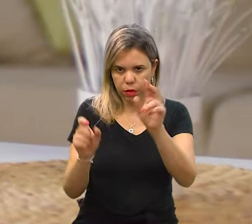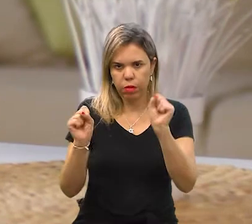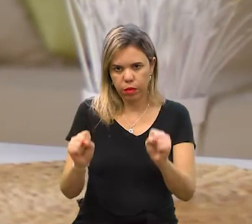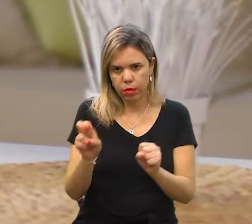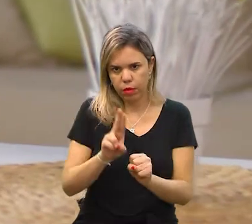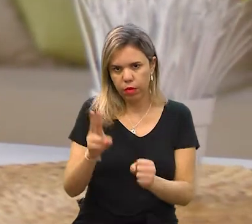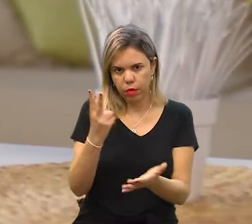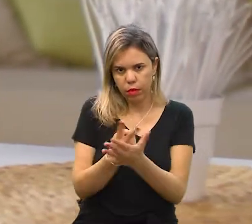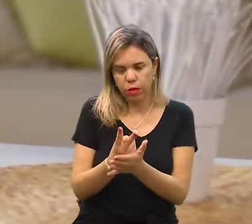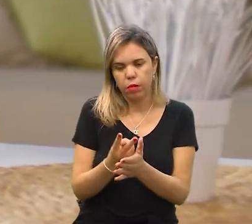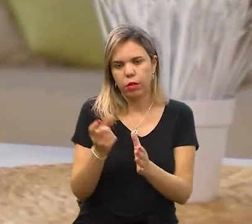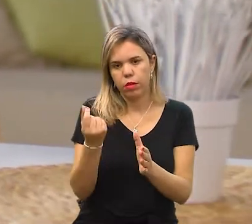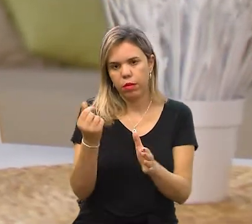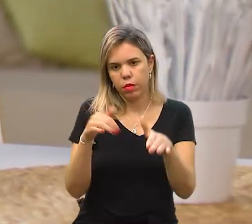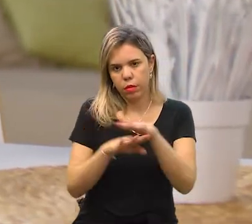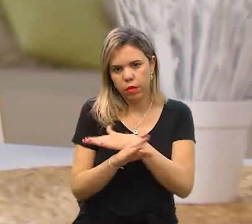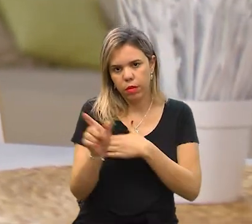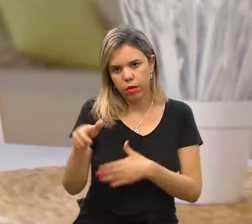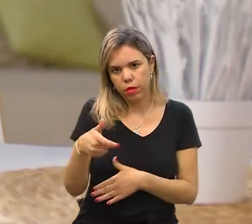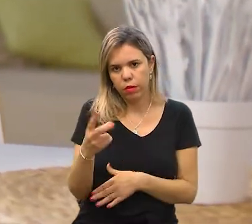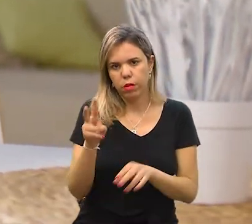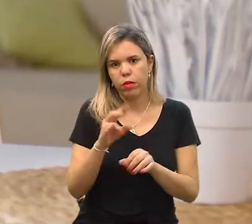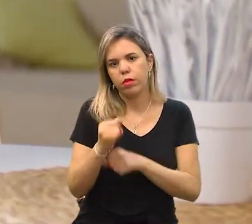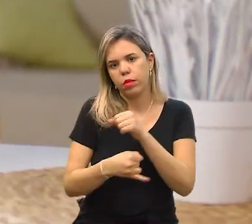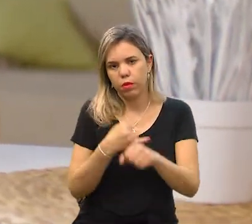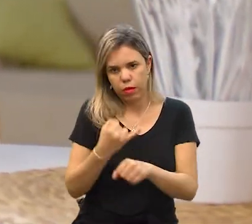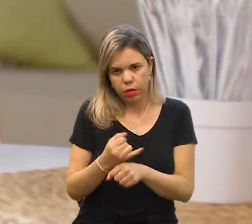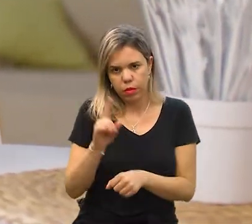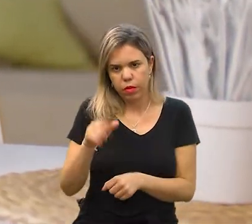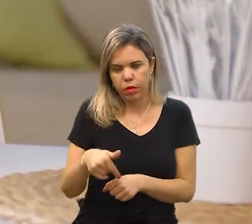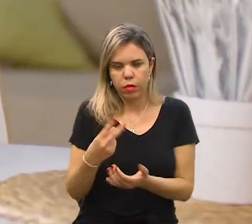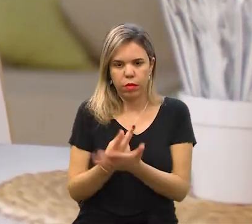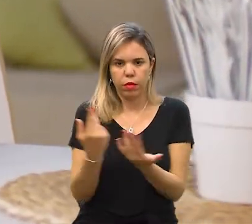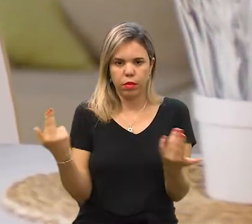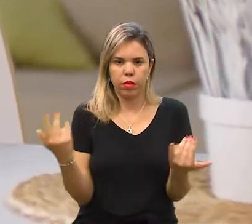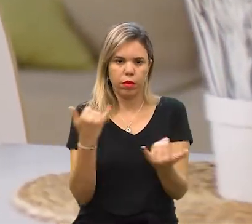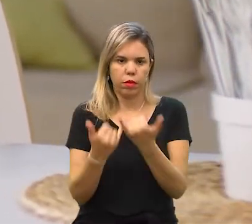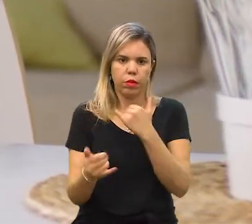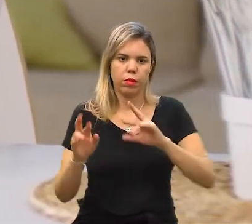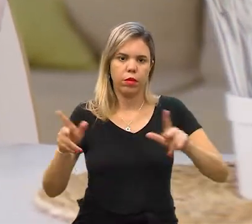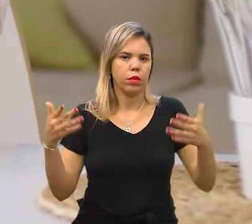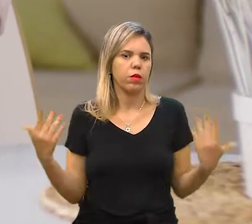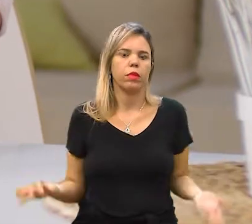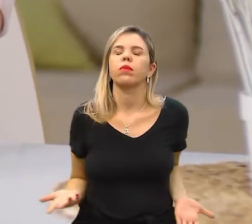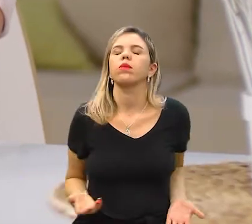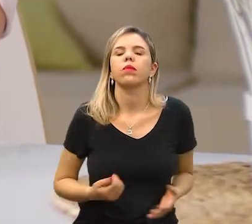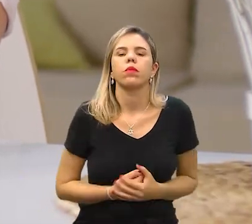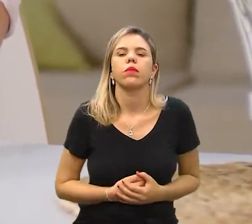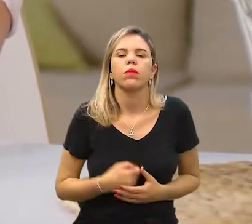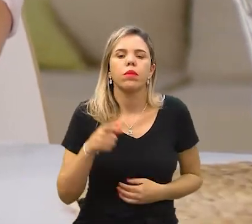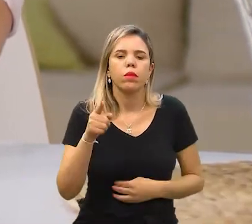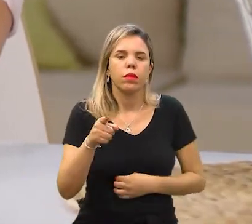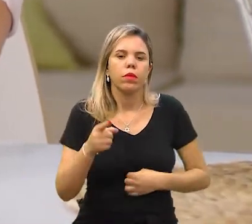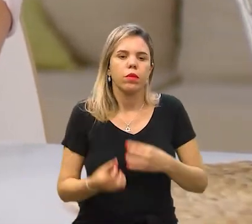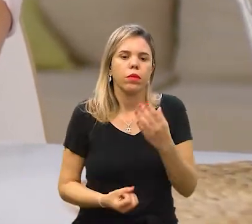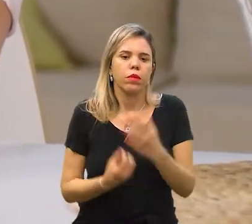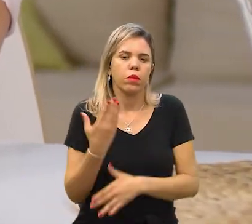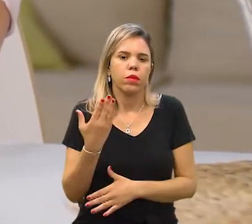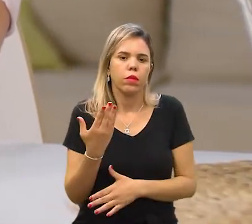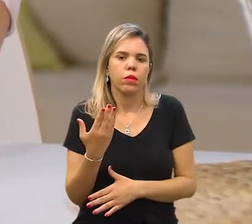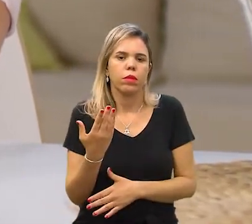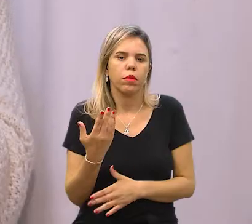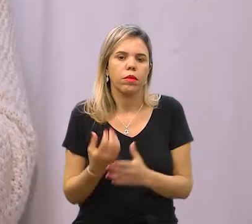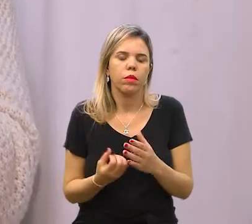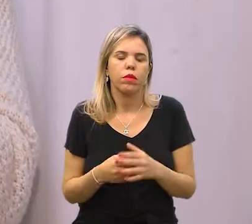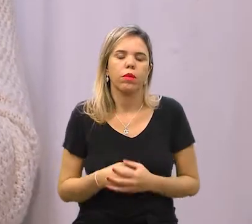pode ser o mesmo saldo do cartão virtual. Ele é a mesma coisa. A diferença dele é que quando você gera, ele